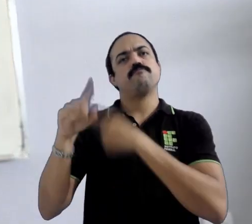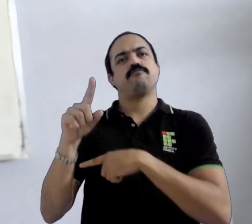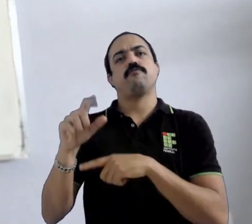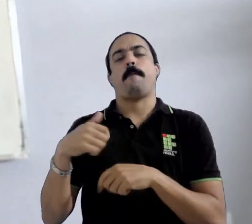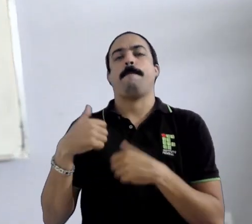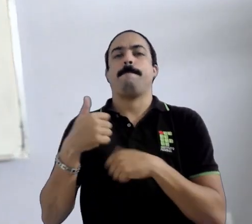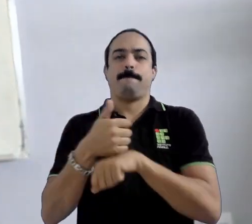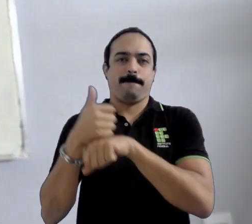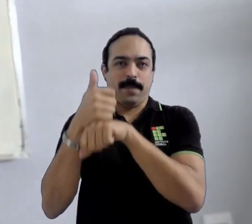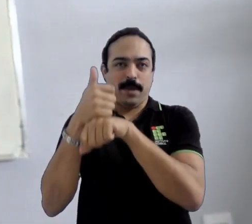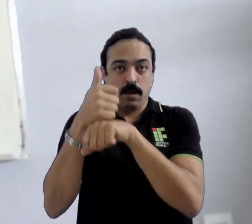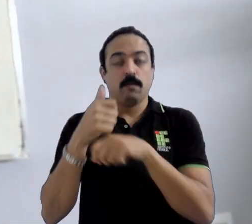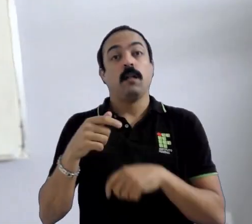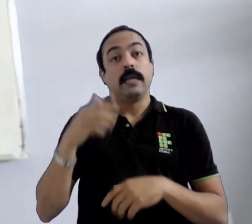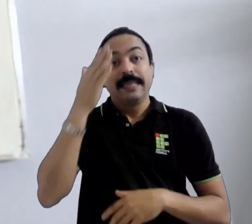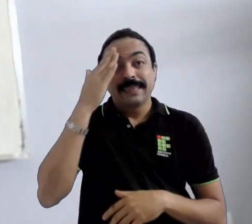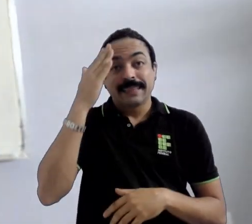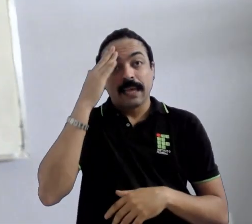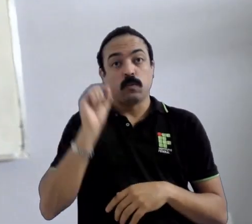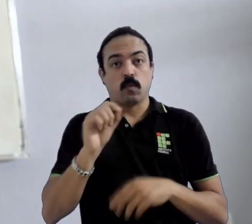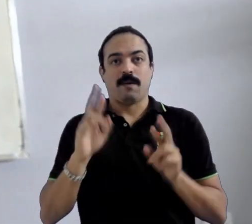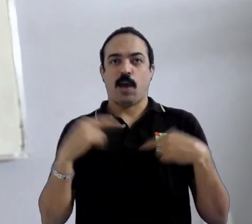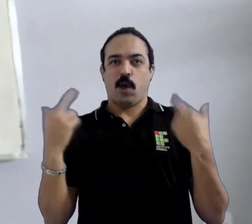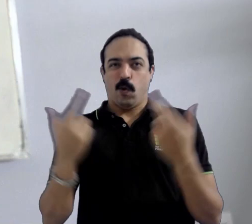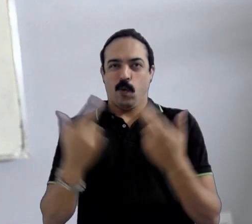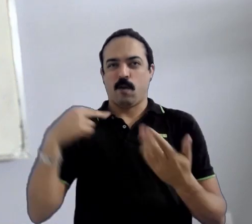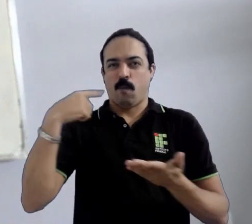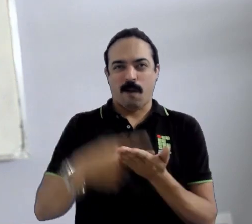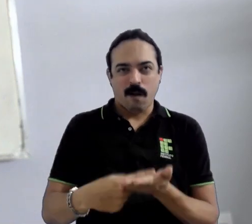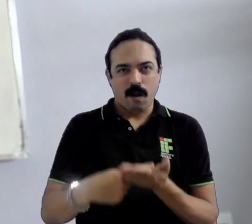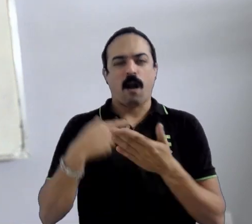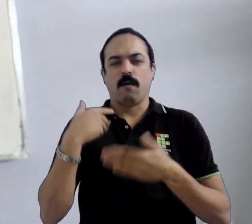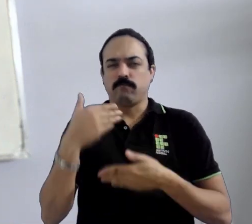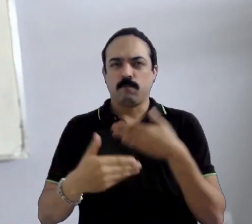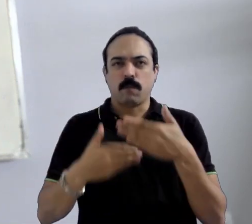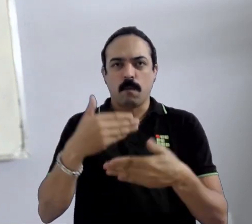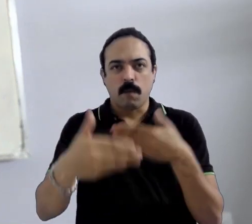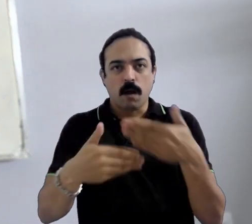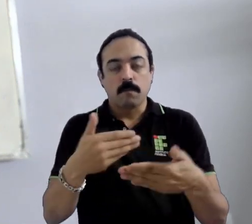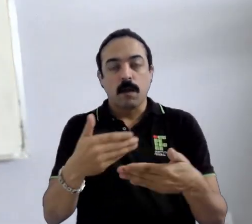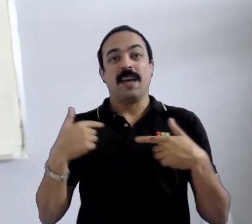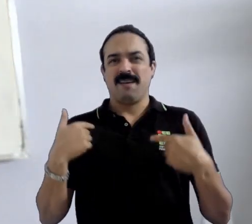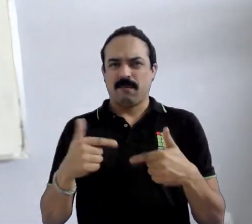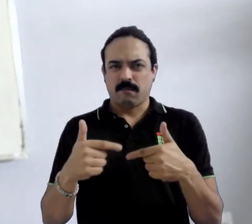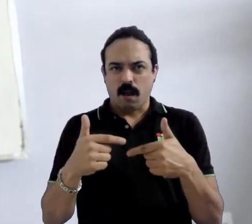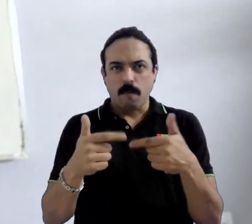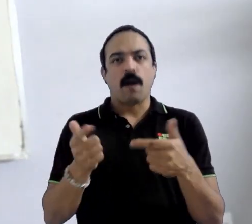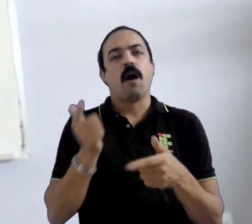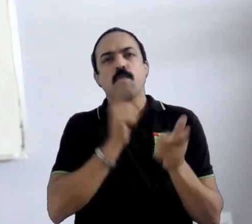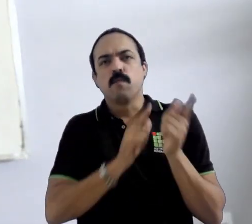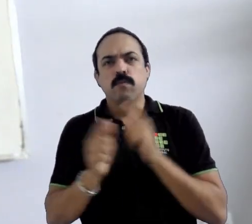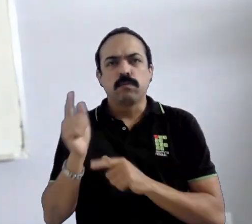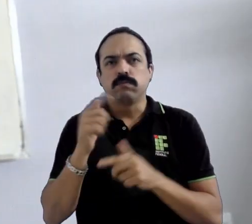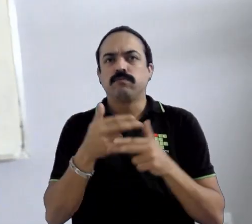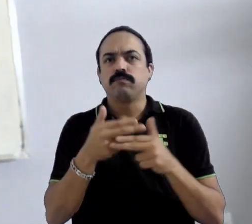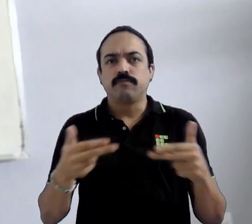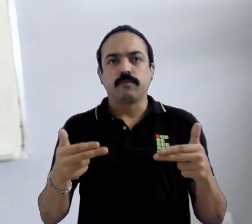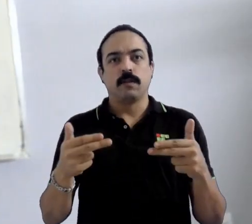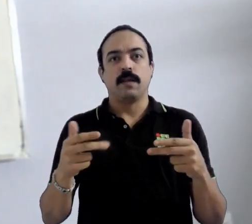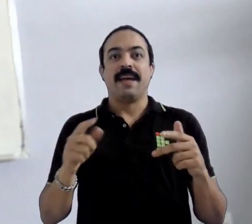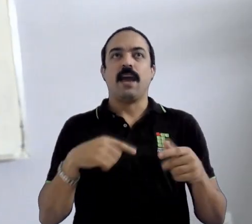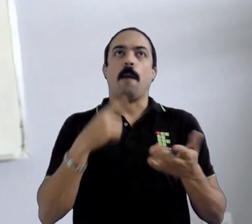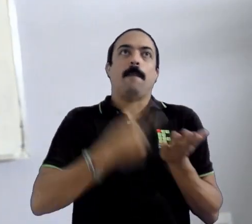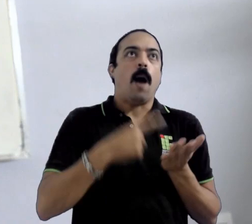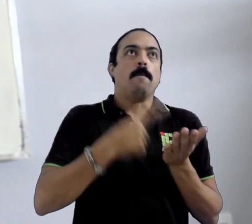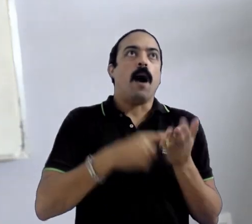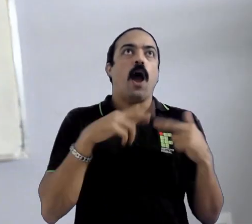compreenda que fazer reuniões e ter produtividade no trabalho não necessariamente é a mesma